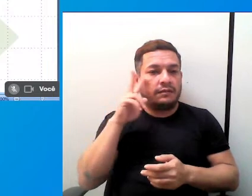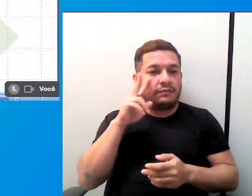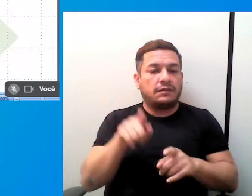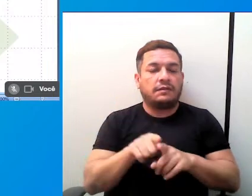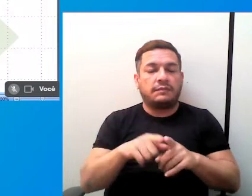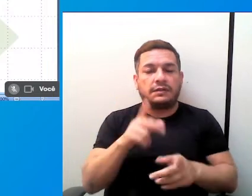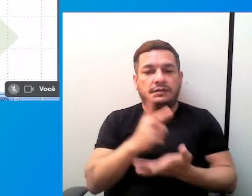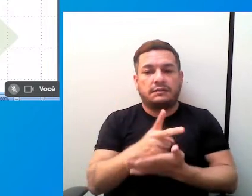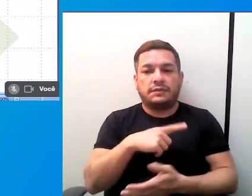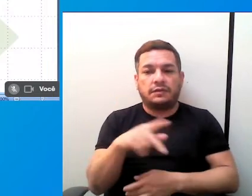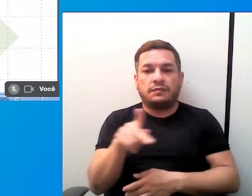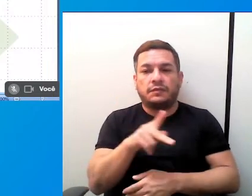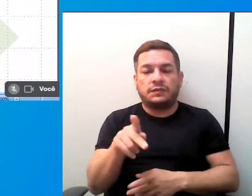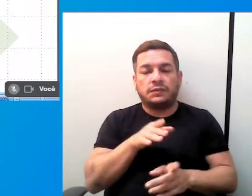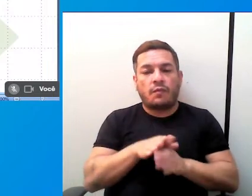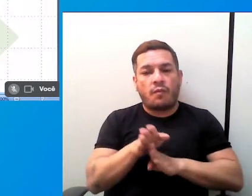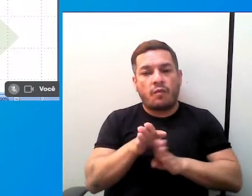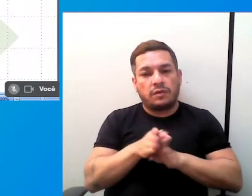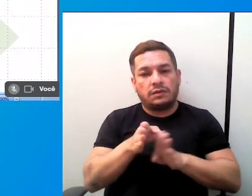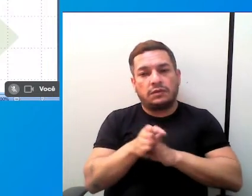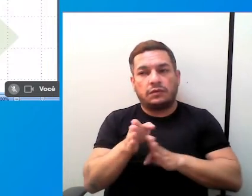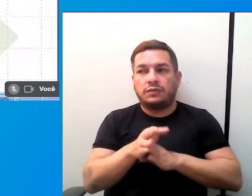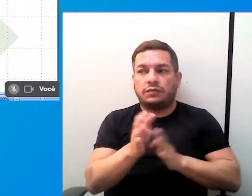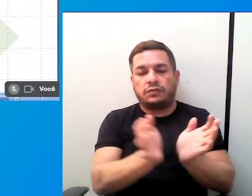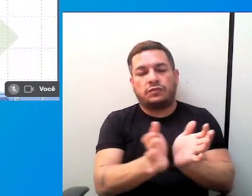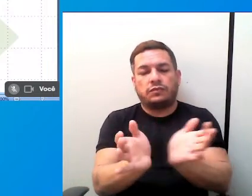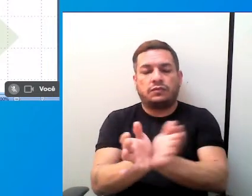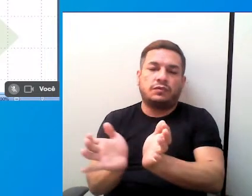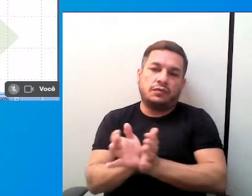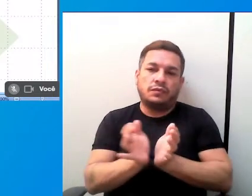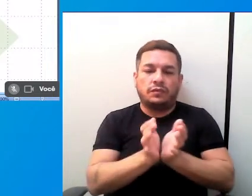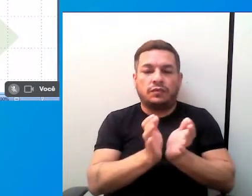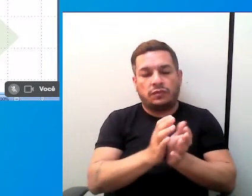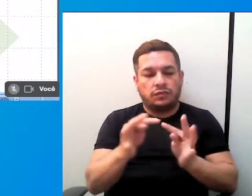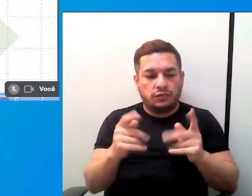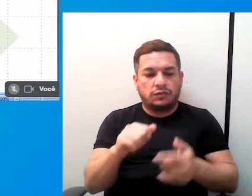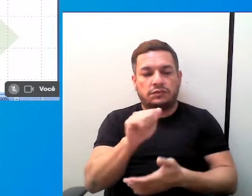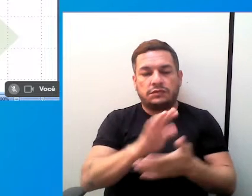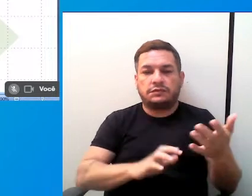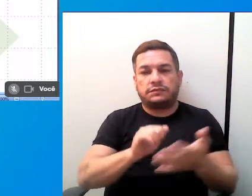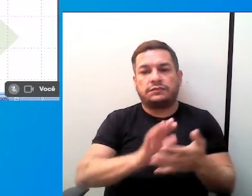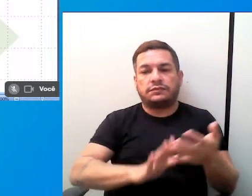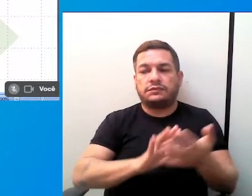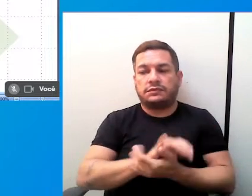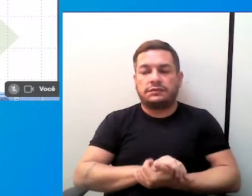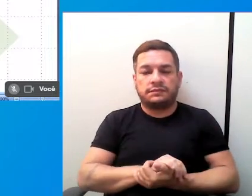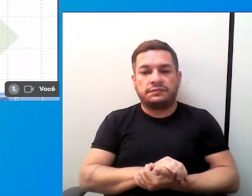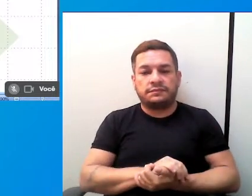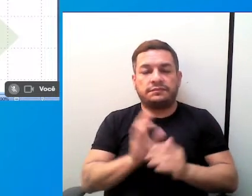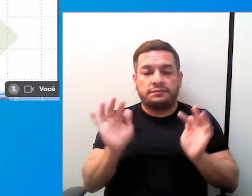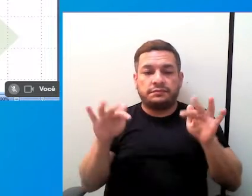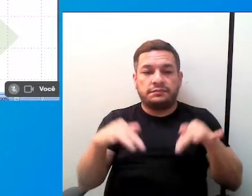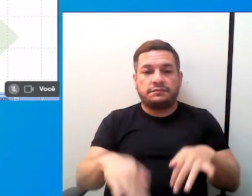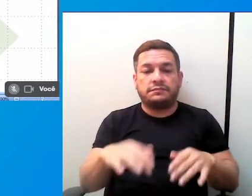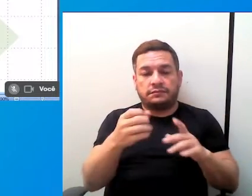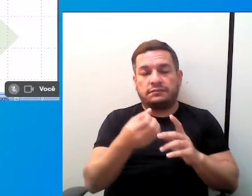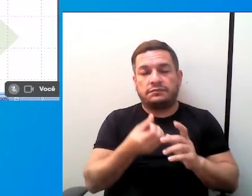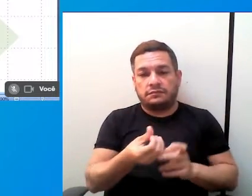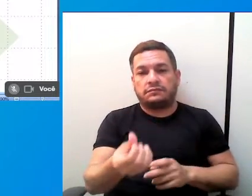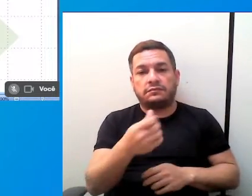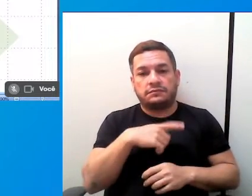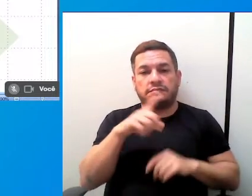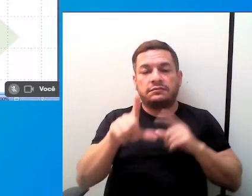um professor orientando cada um dos grupos, tá, em todas essas atividades. Ao final do semestre,